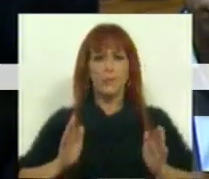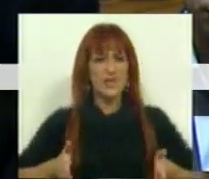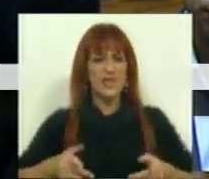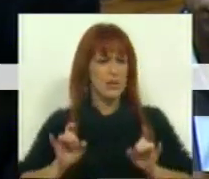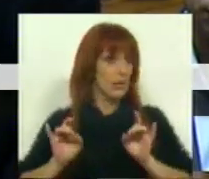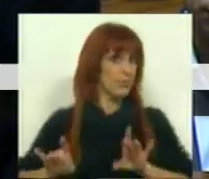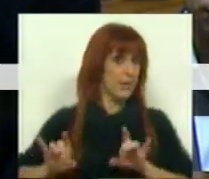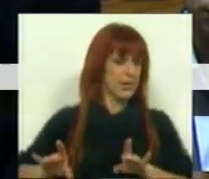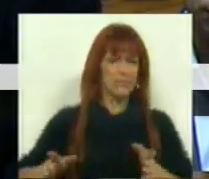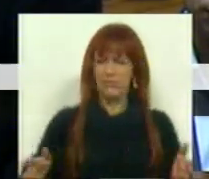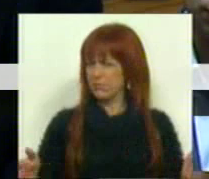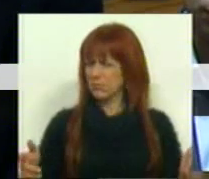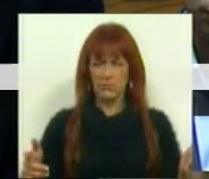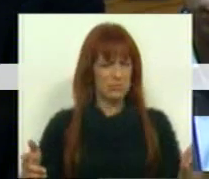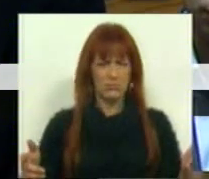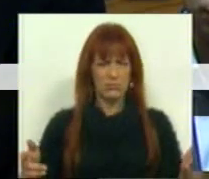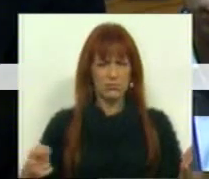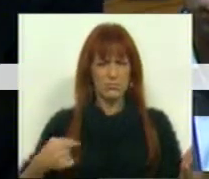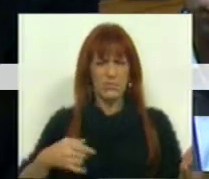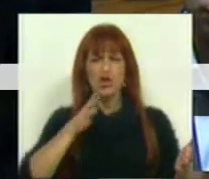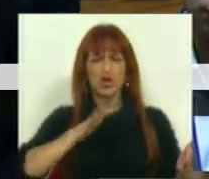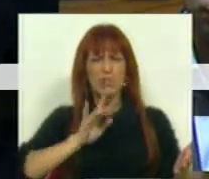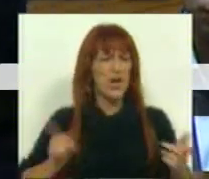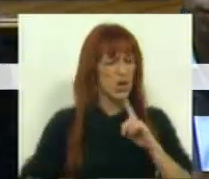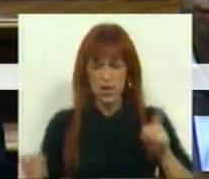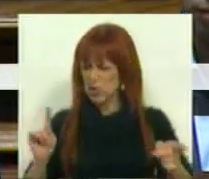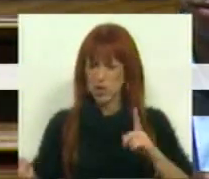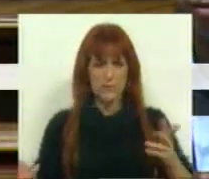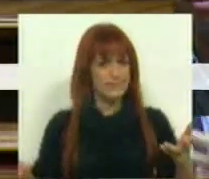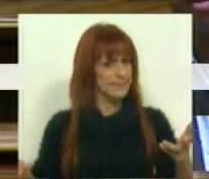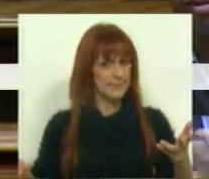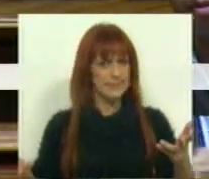necessário evitar. Era isto que eu queria que nos explicasse.